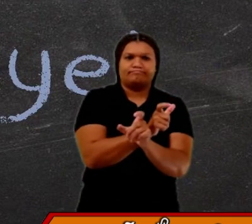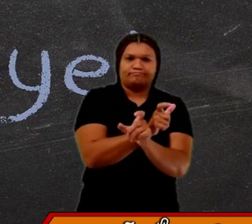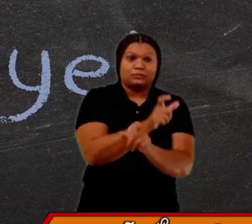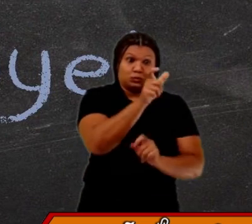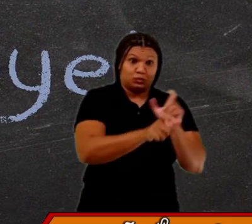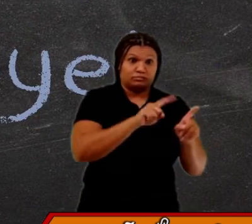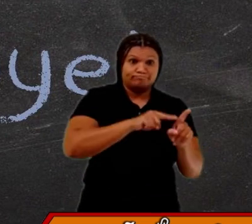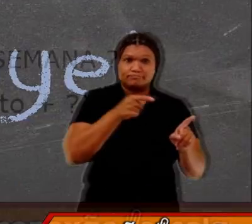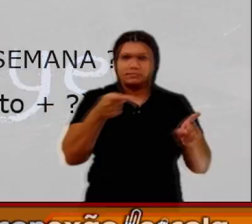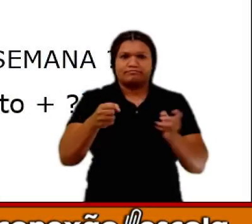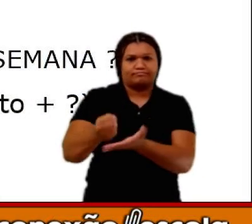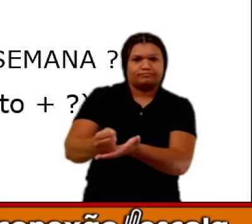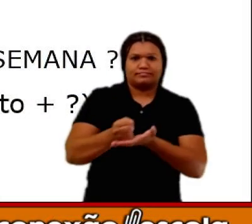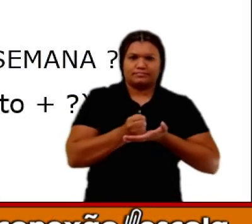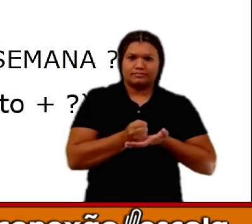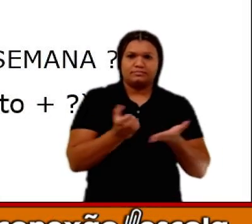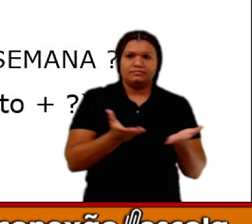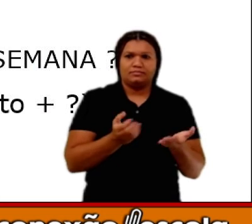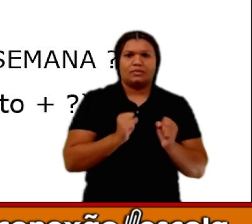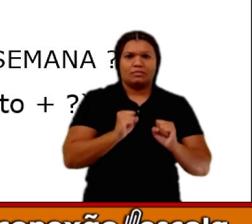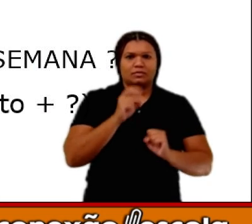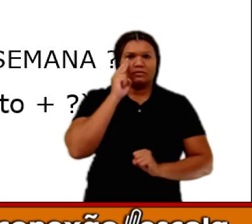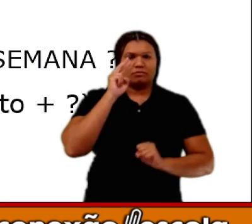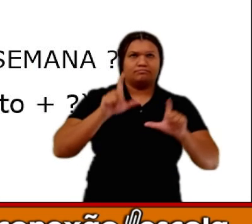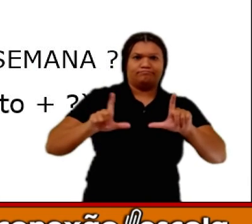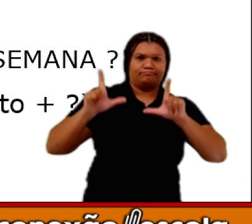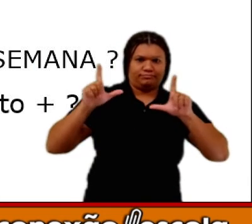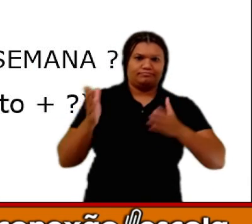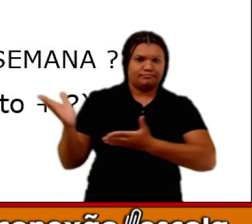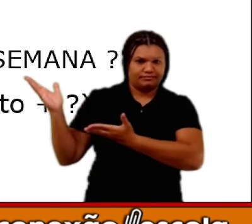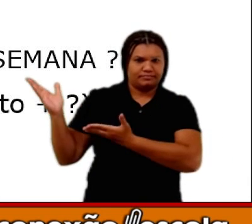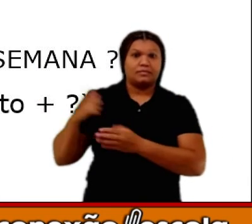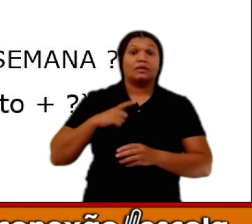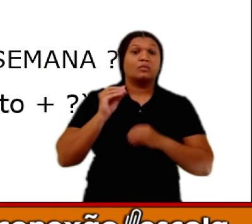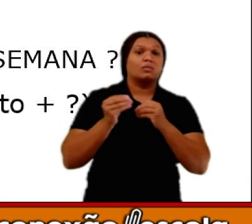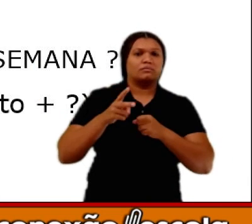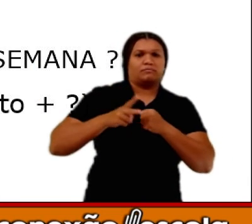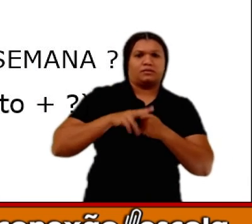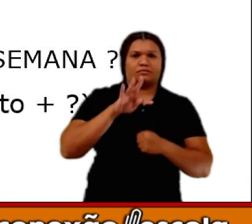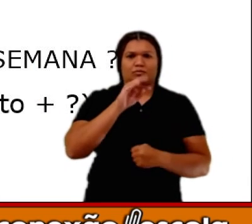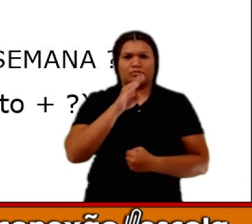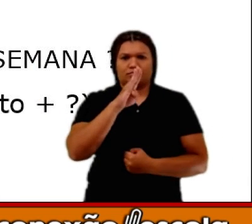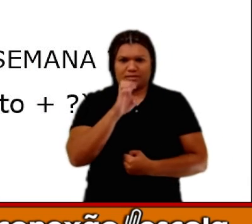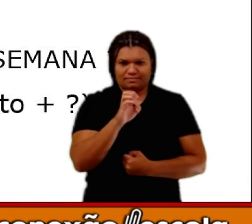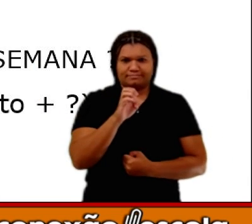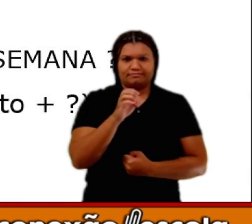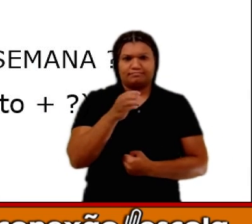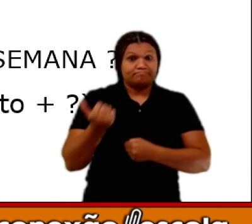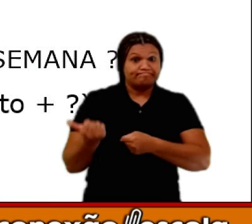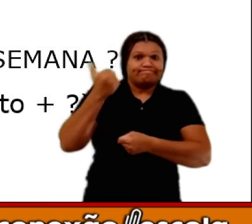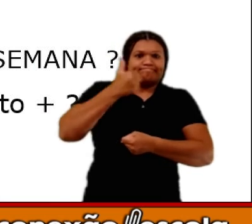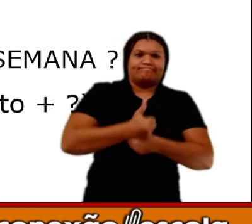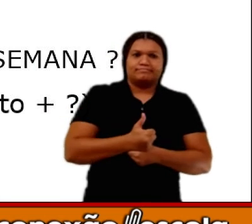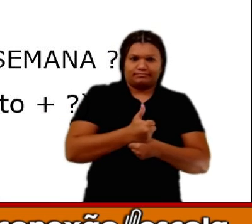auxiliar nesse caso aí como vocês podem observar no quadro nós temos o verbo to be então verbo to be assumir o primeiro lugar na frase que no caso é